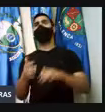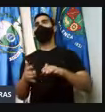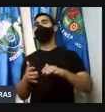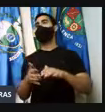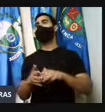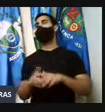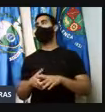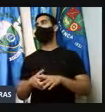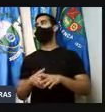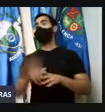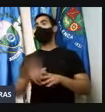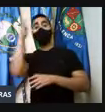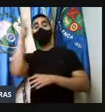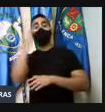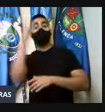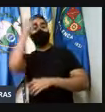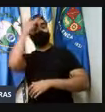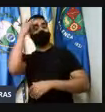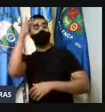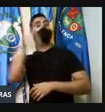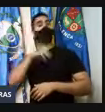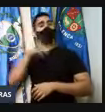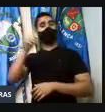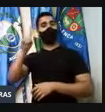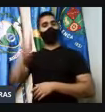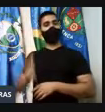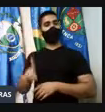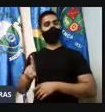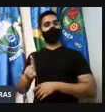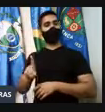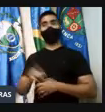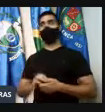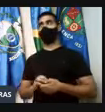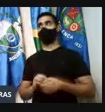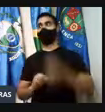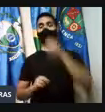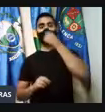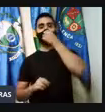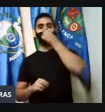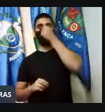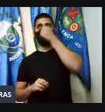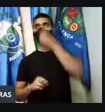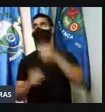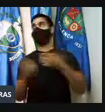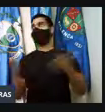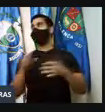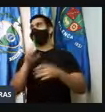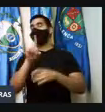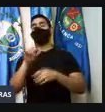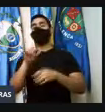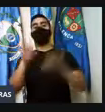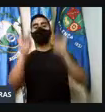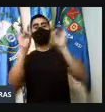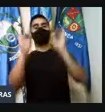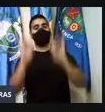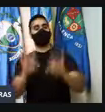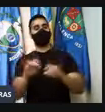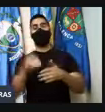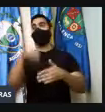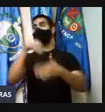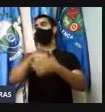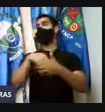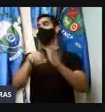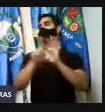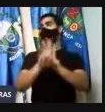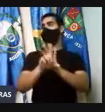Internacional das Pessoas Portadoras de Deficiência. Então, é um dia, assim, especial. A gente vai votar essa lei